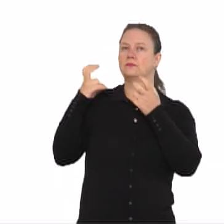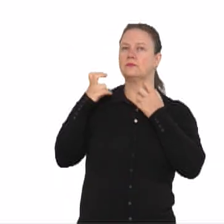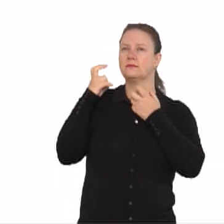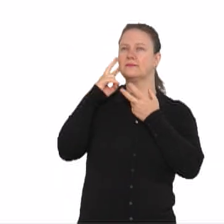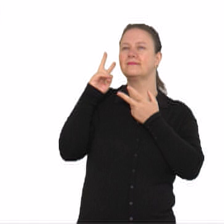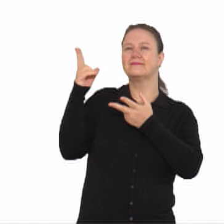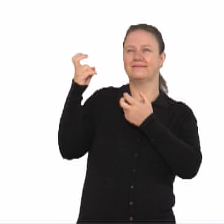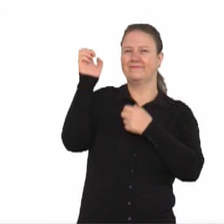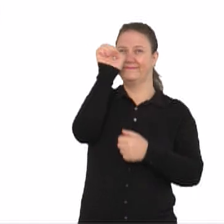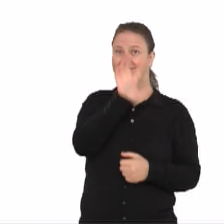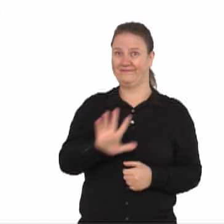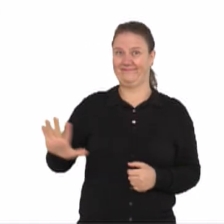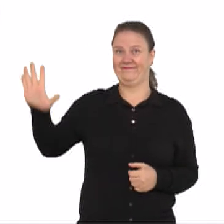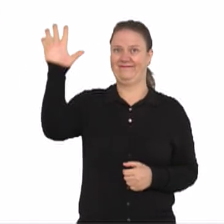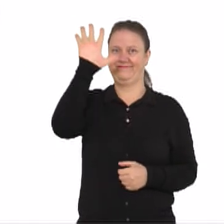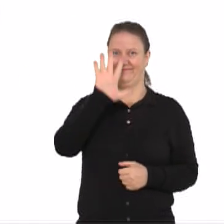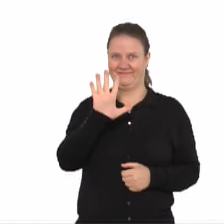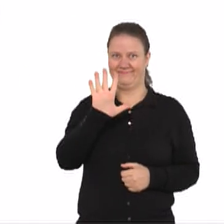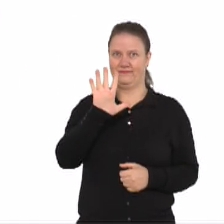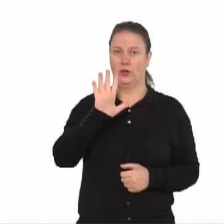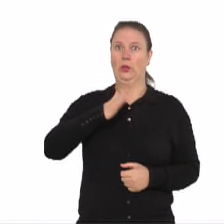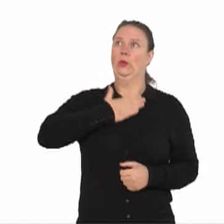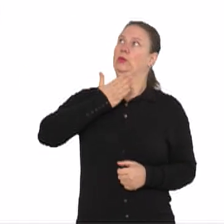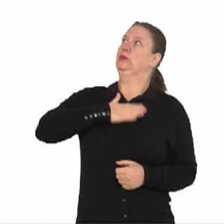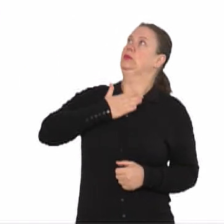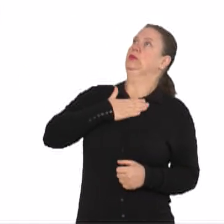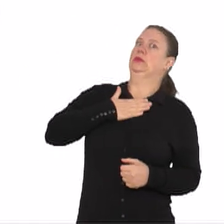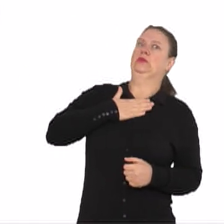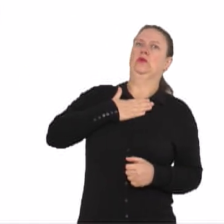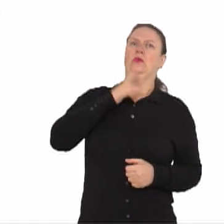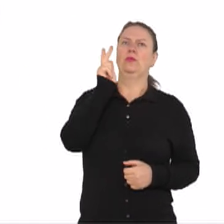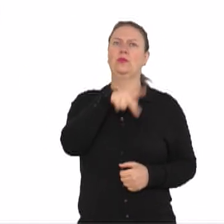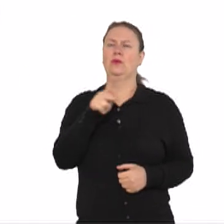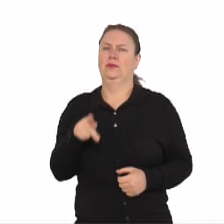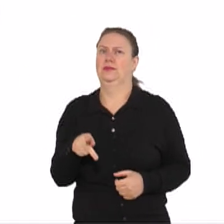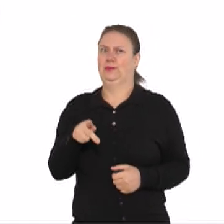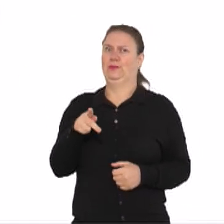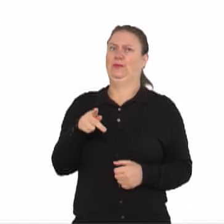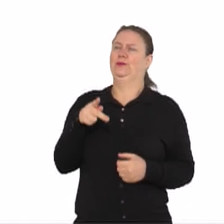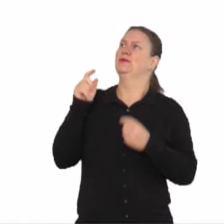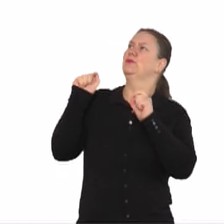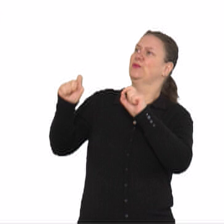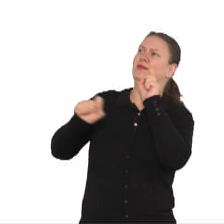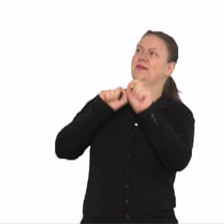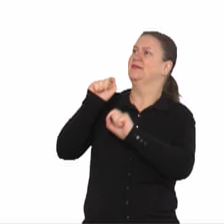Olha essa imagem, ela assusta um pouco, né? Fala, ô professor, que imagem é essa?